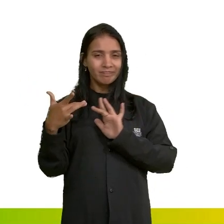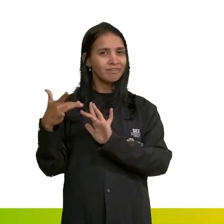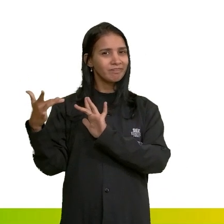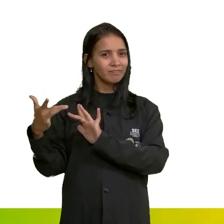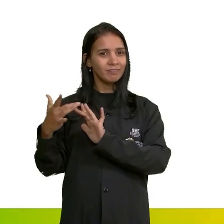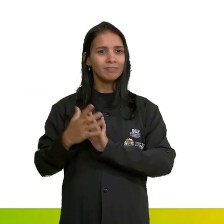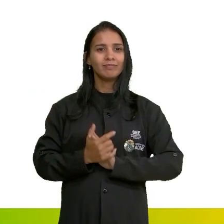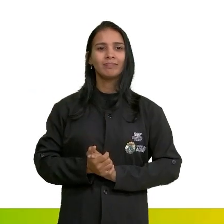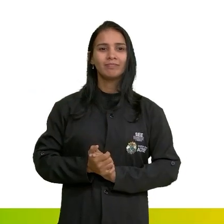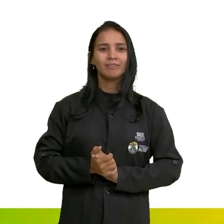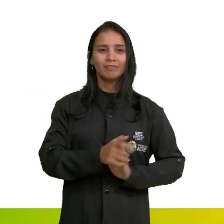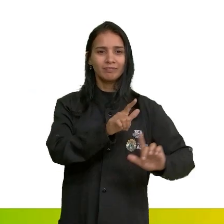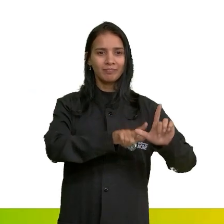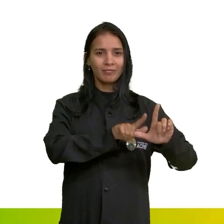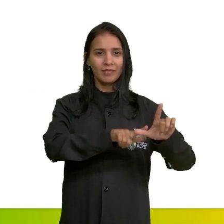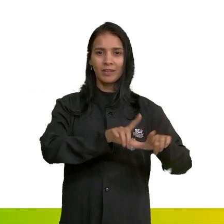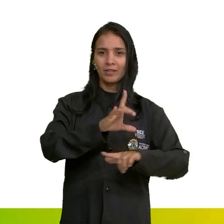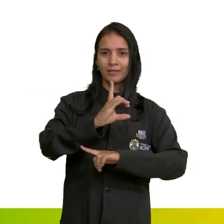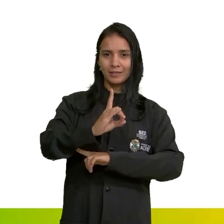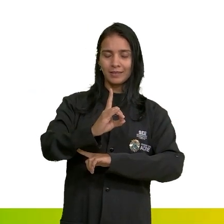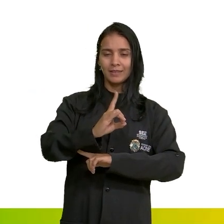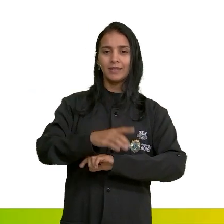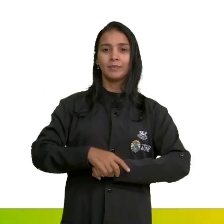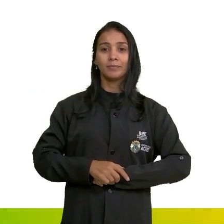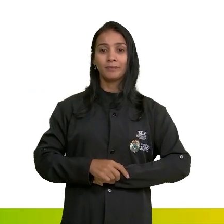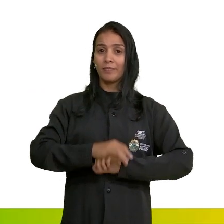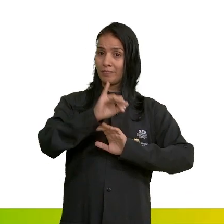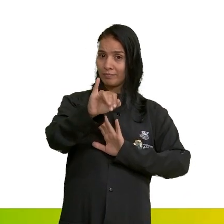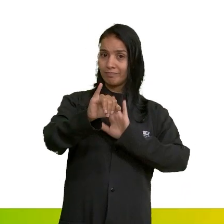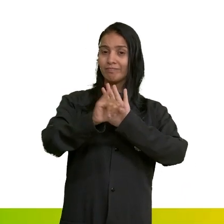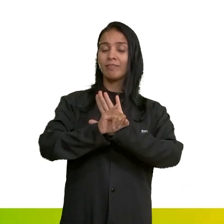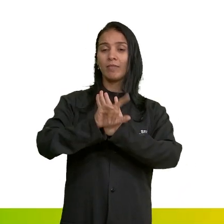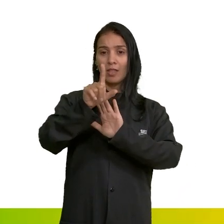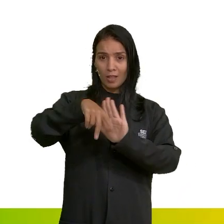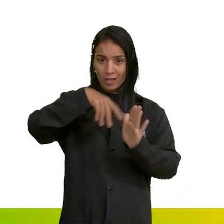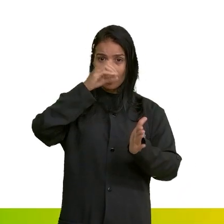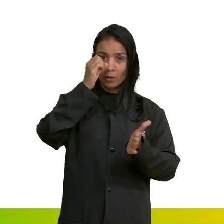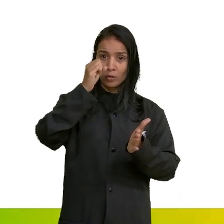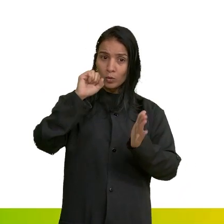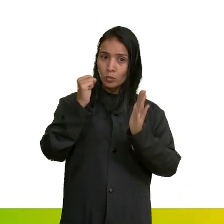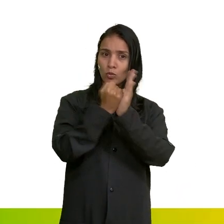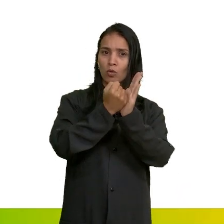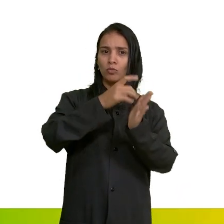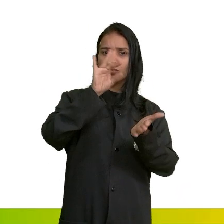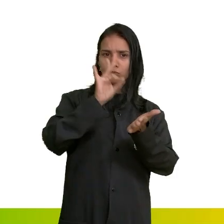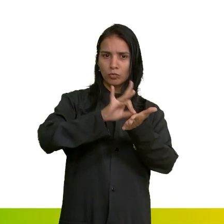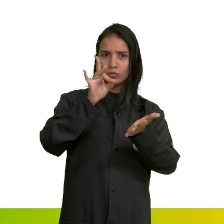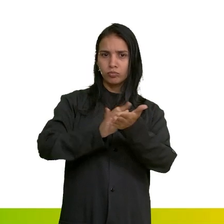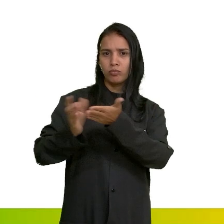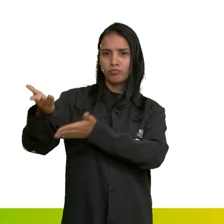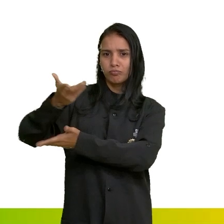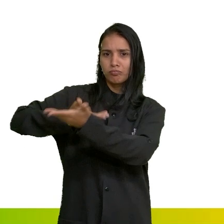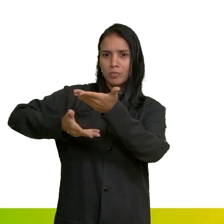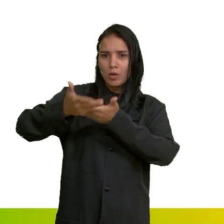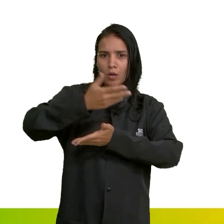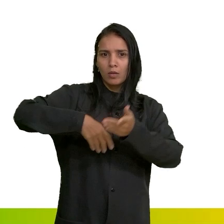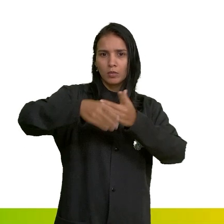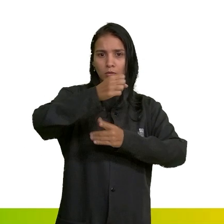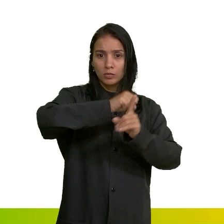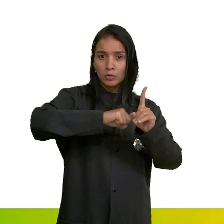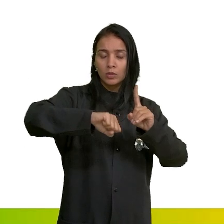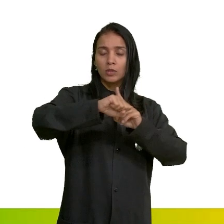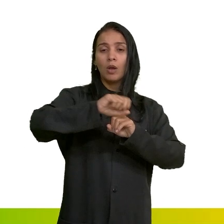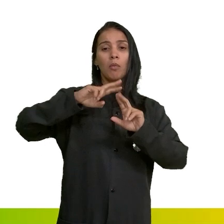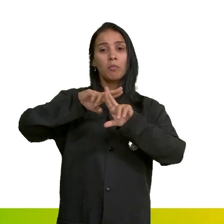identidade é construída nas interações sociais e a alteridade representa o reconhecimento e